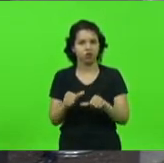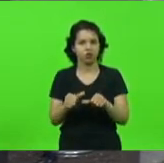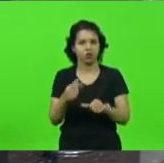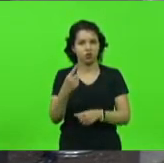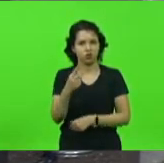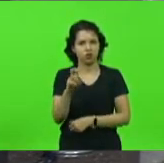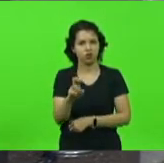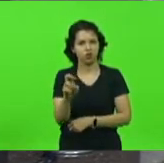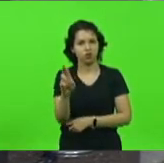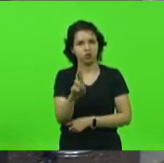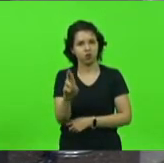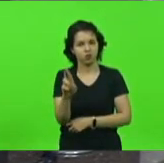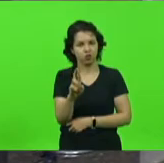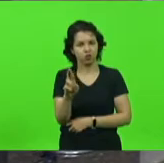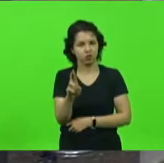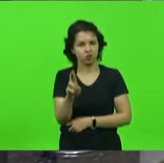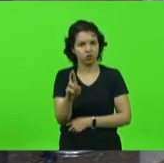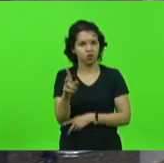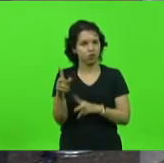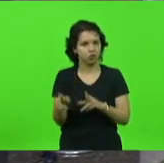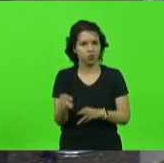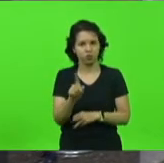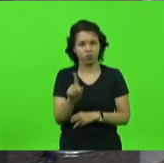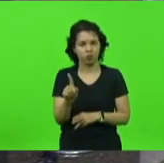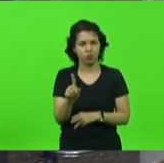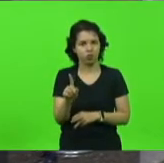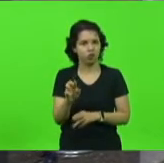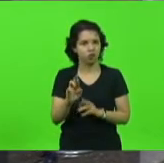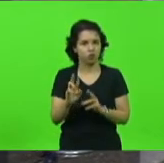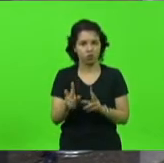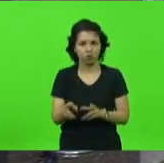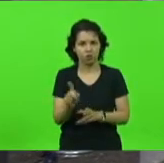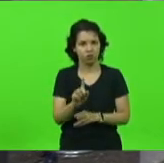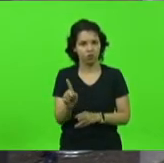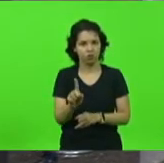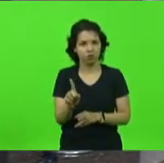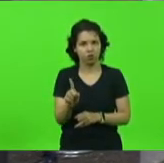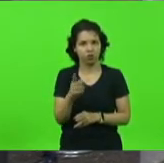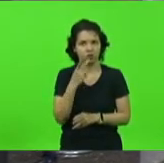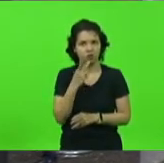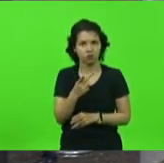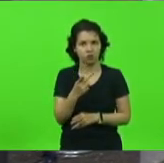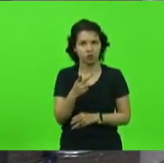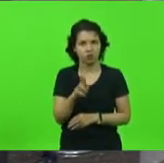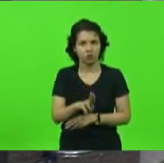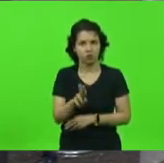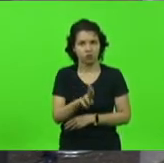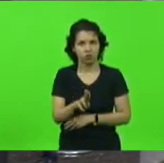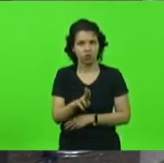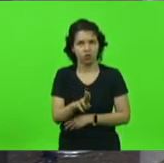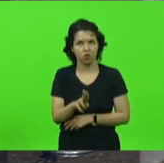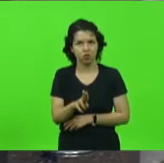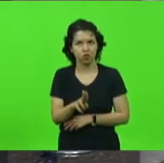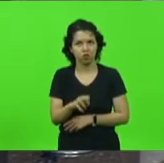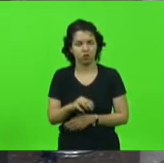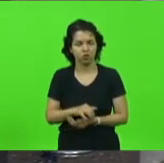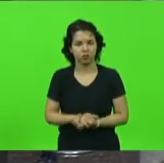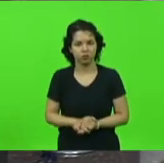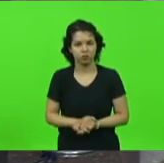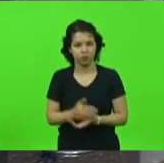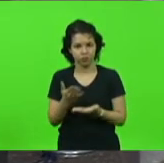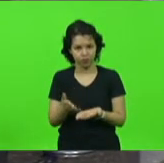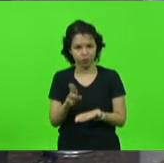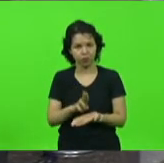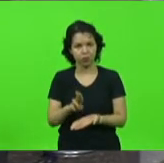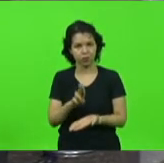R$ 15. Não então, é a mesma, deputado. Não é a Desculpa, mesma. Eu não sei se eu estou usando a palavra. Sim, Vossa Excelência tem o